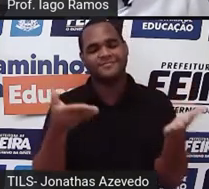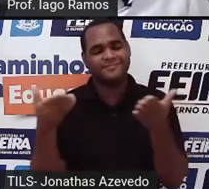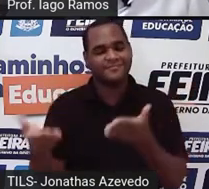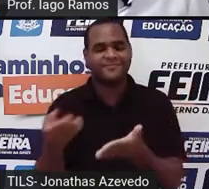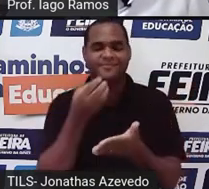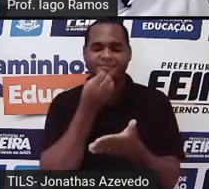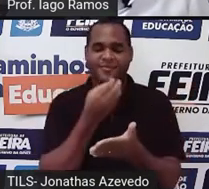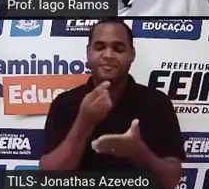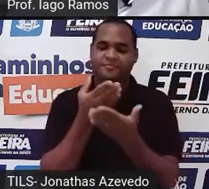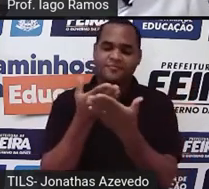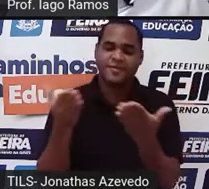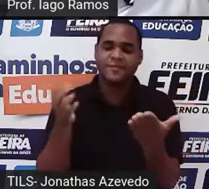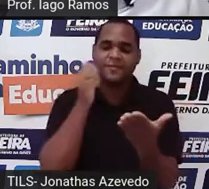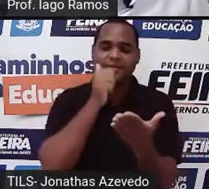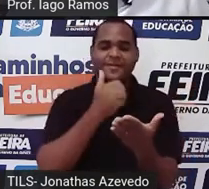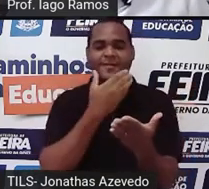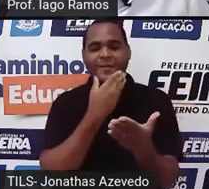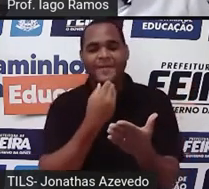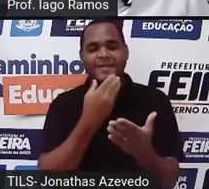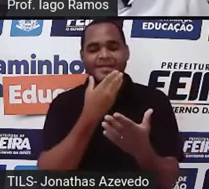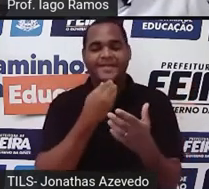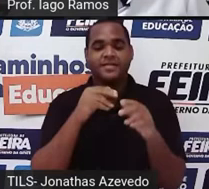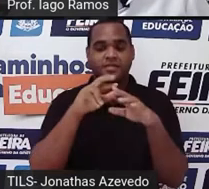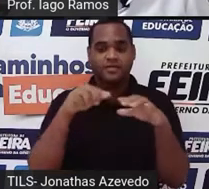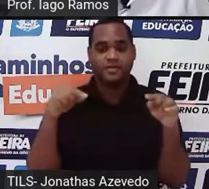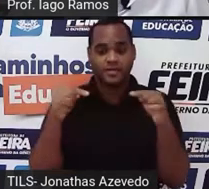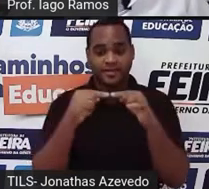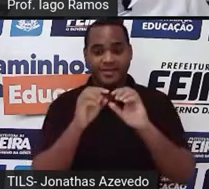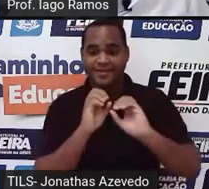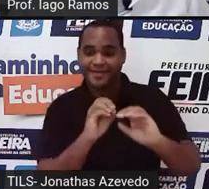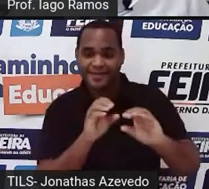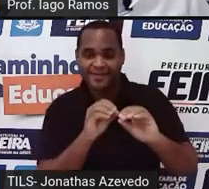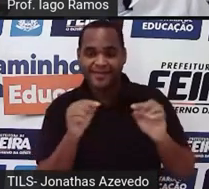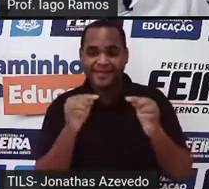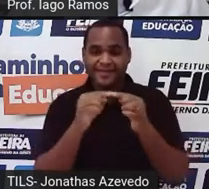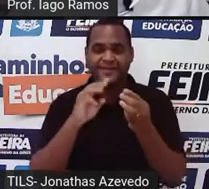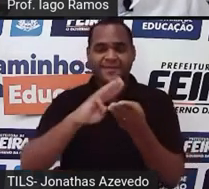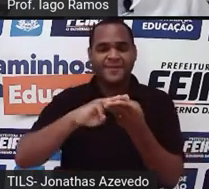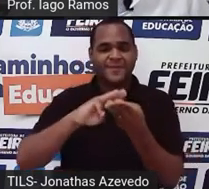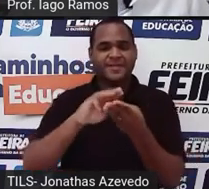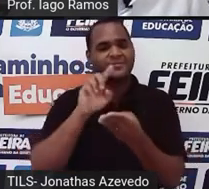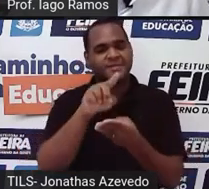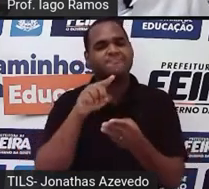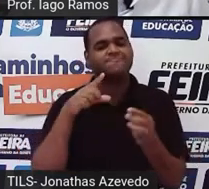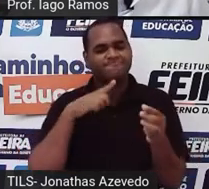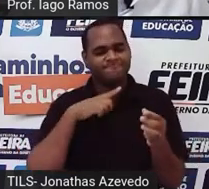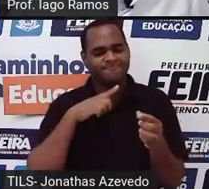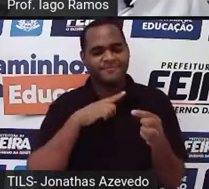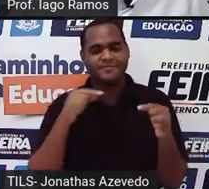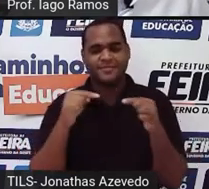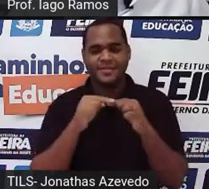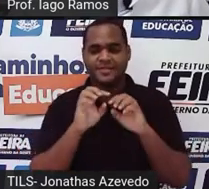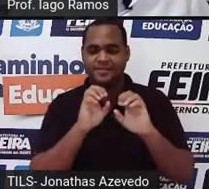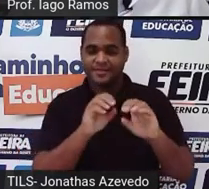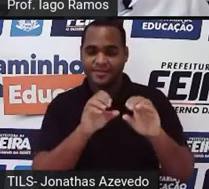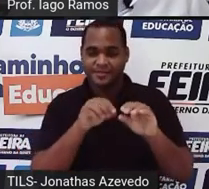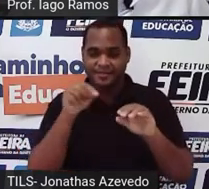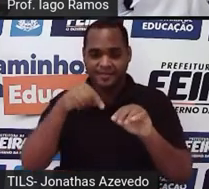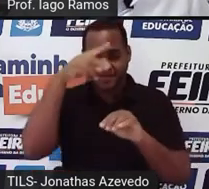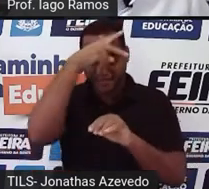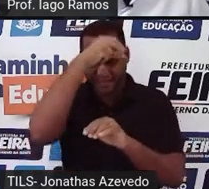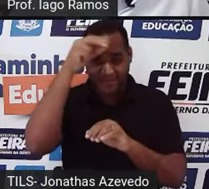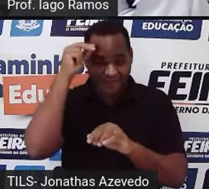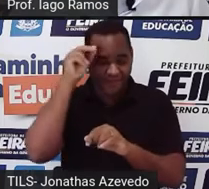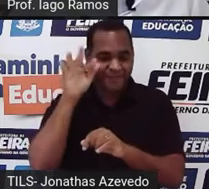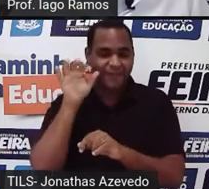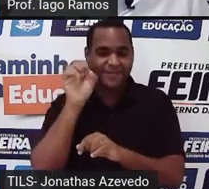sejam bem-vindas. Aula de matemática para você que é estudante da Rede Municipal de